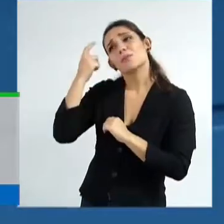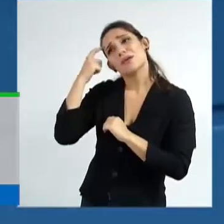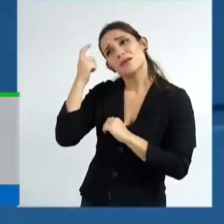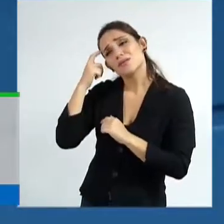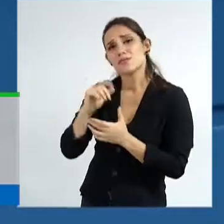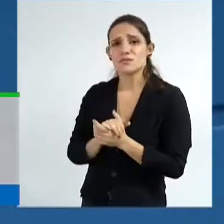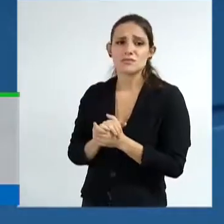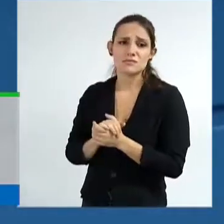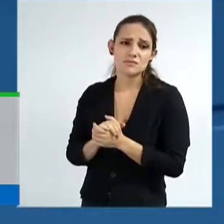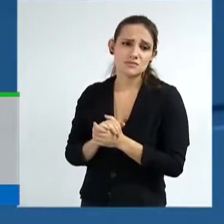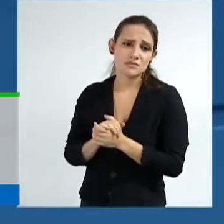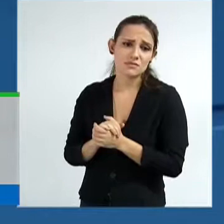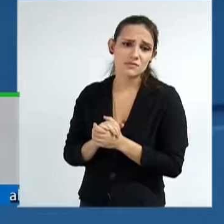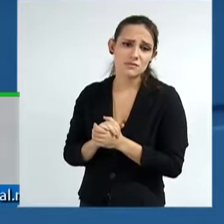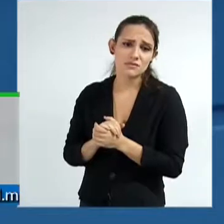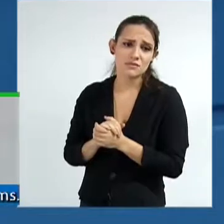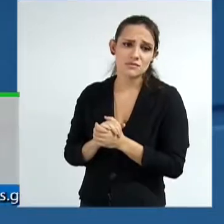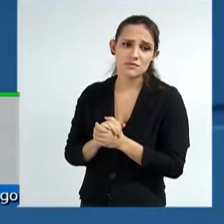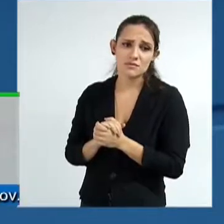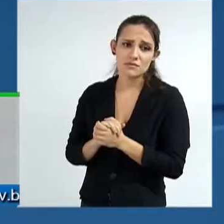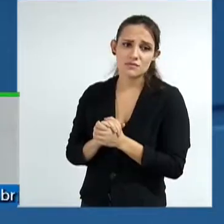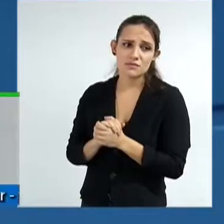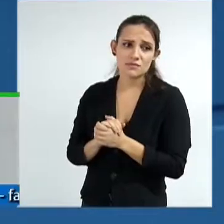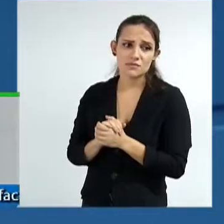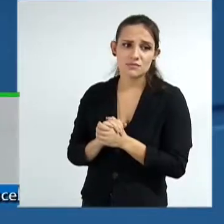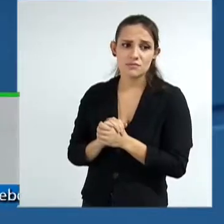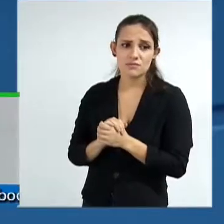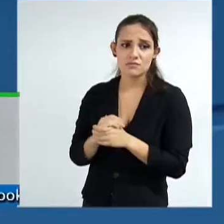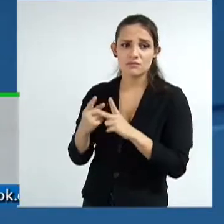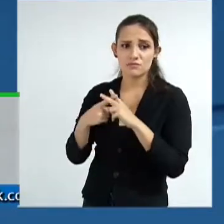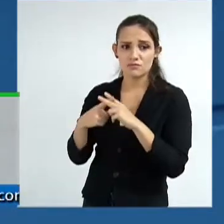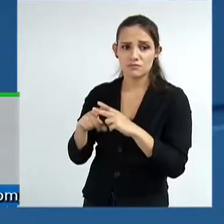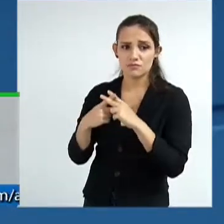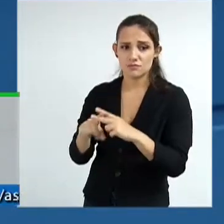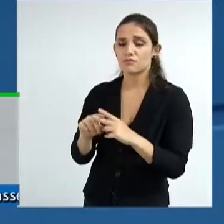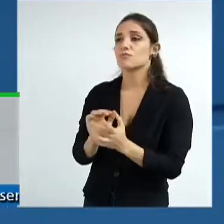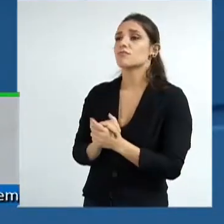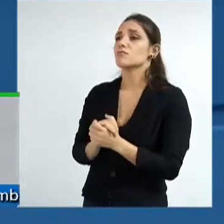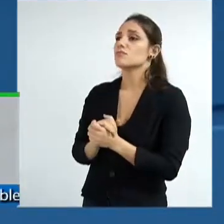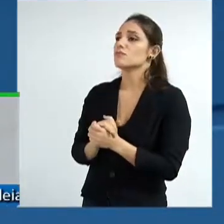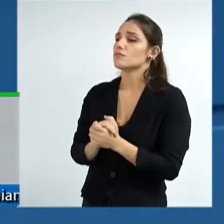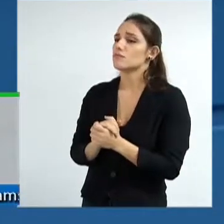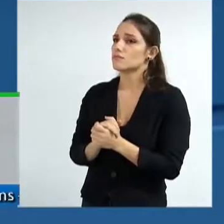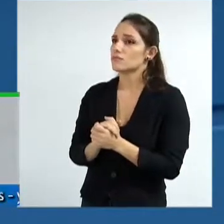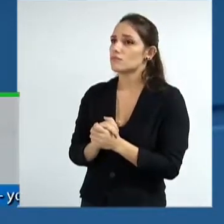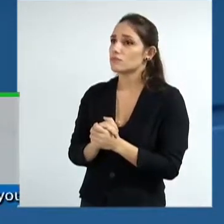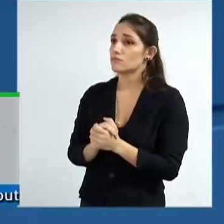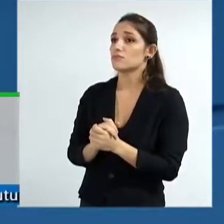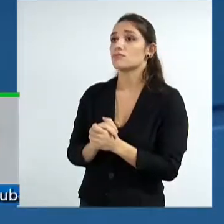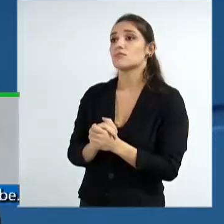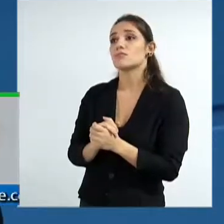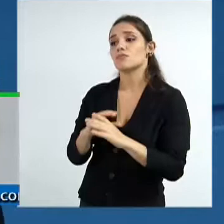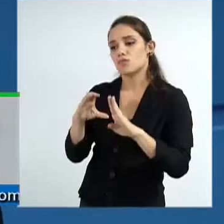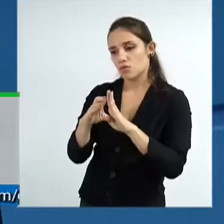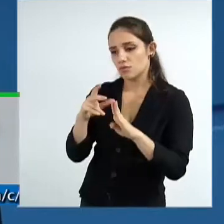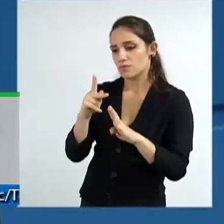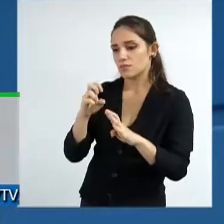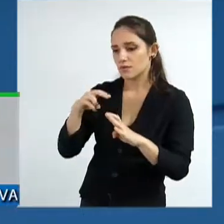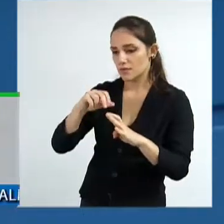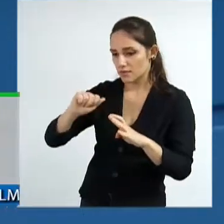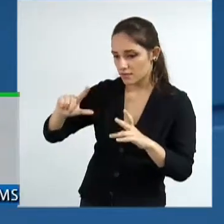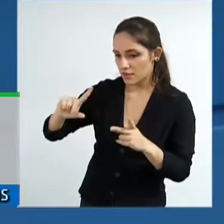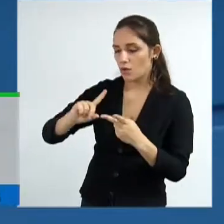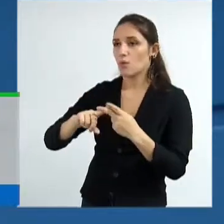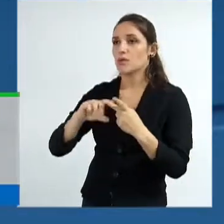modificações, Excelência, elas serão feitas no Código Penal, no Código